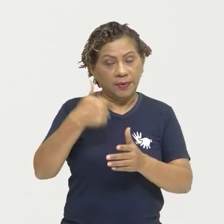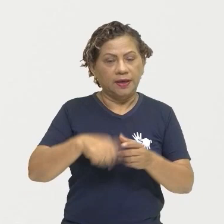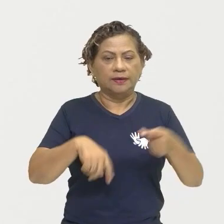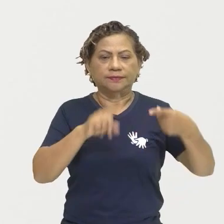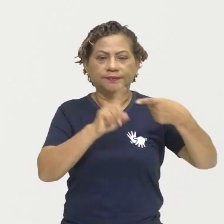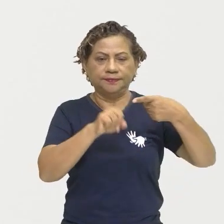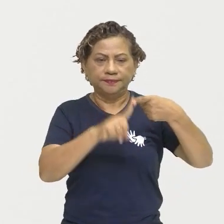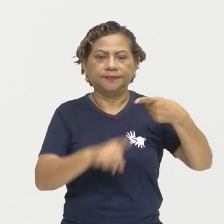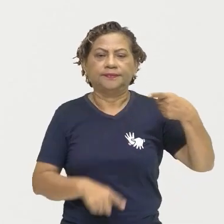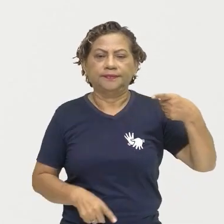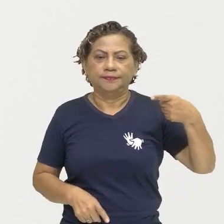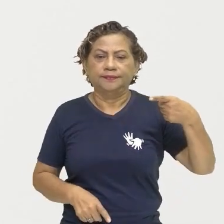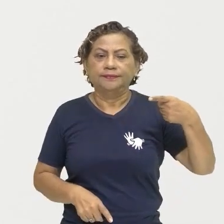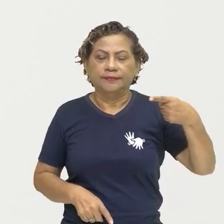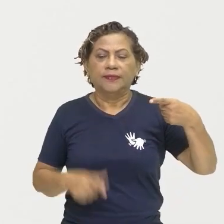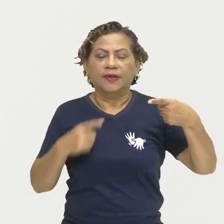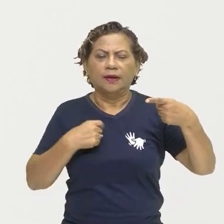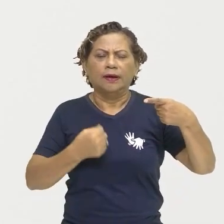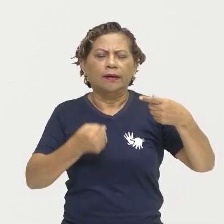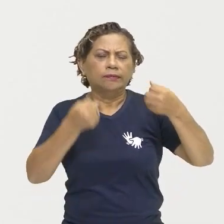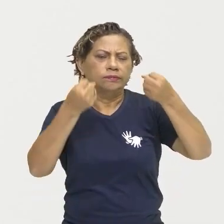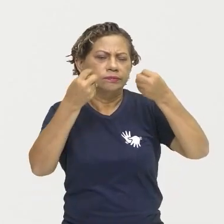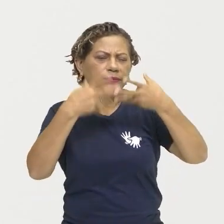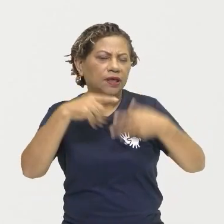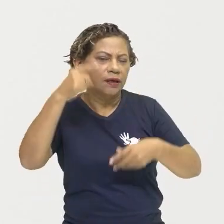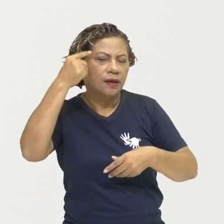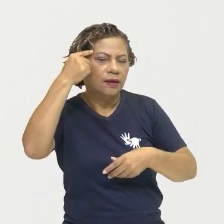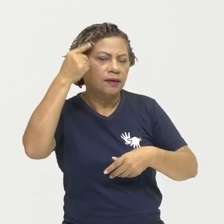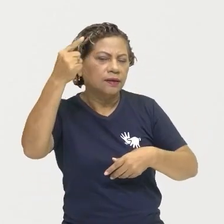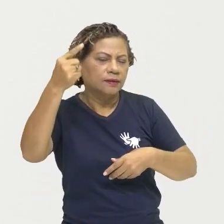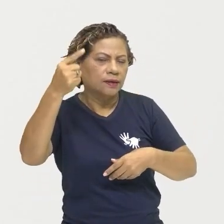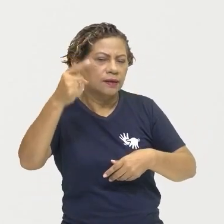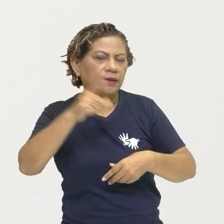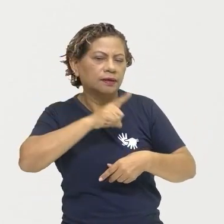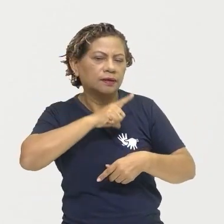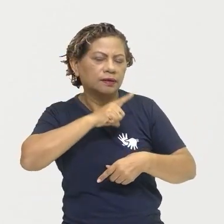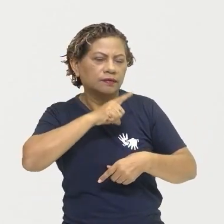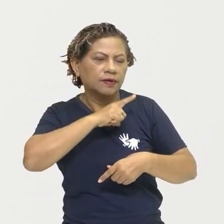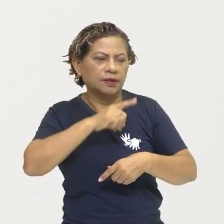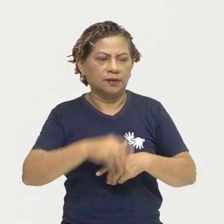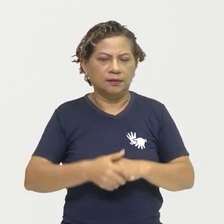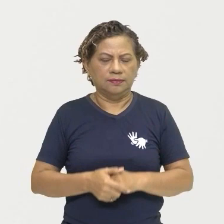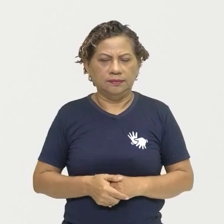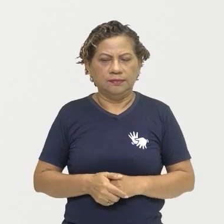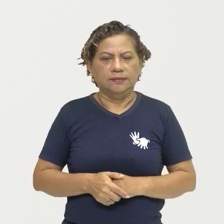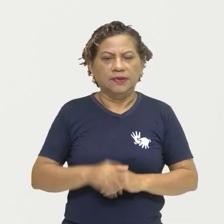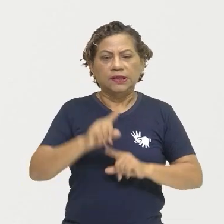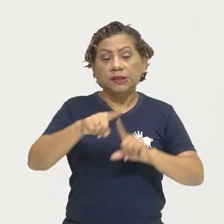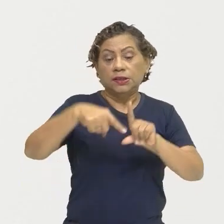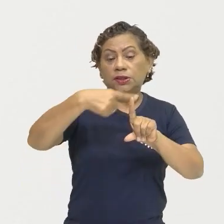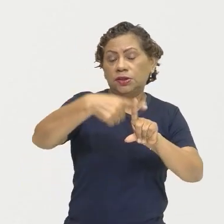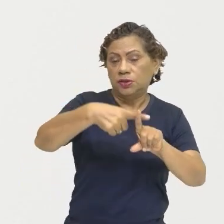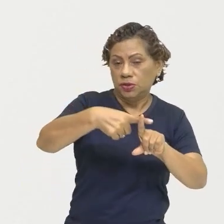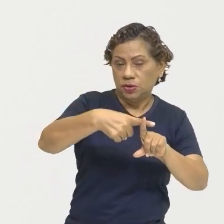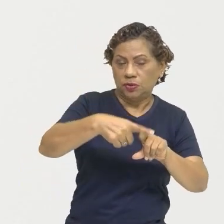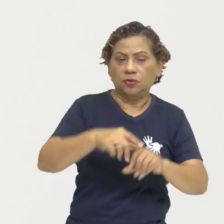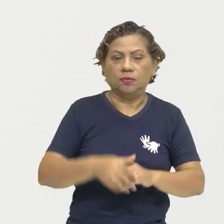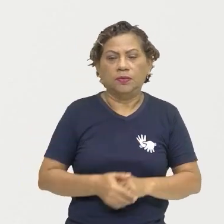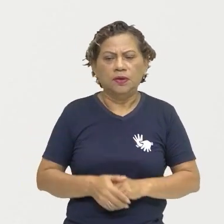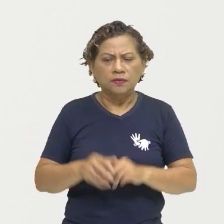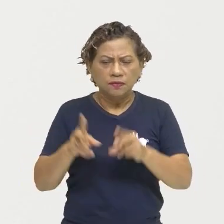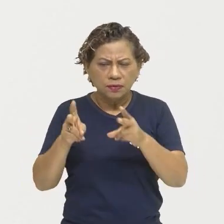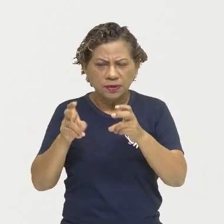aditiva expressa, indica o quê? A ideia que ela vai trazer, amores da minha vida, é de adição, de soma. Você